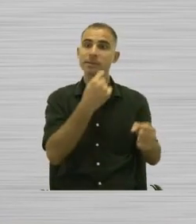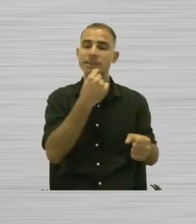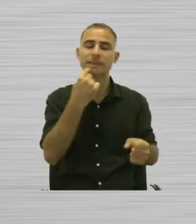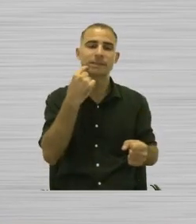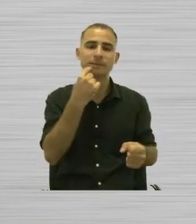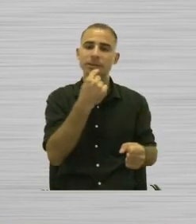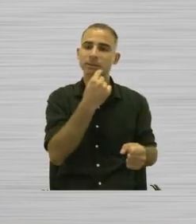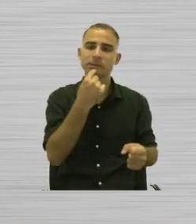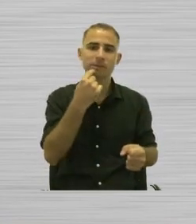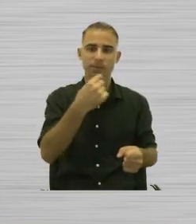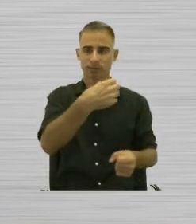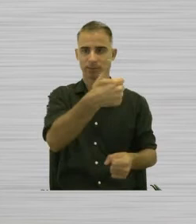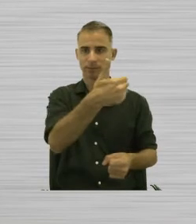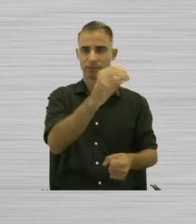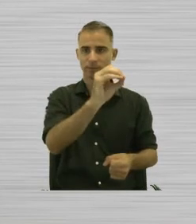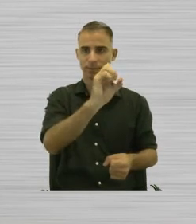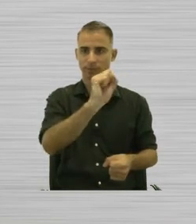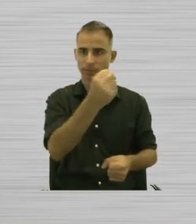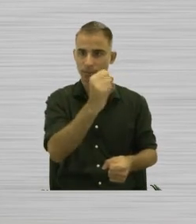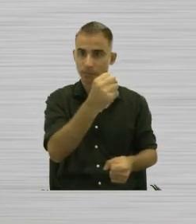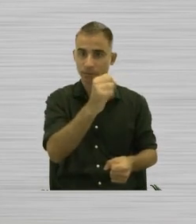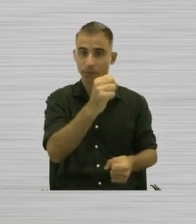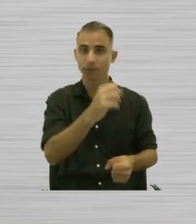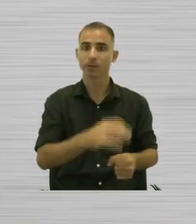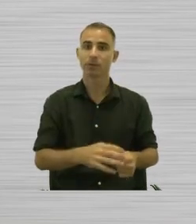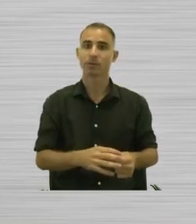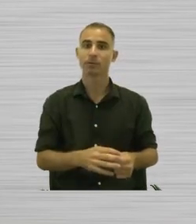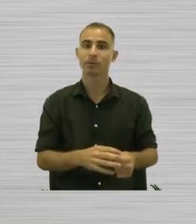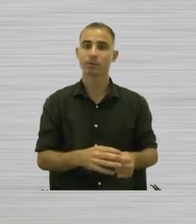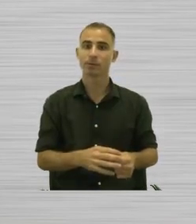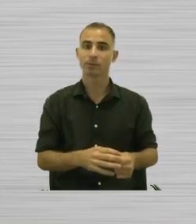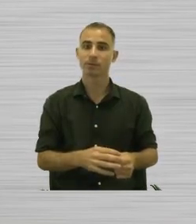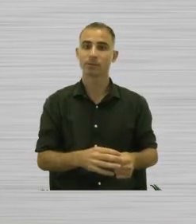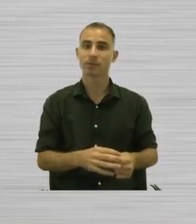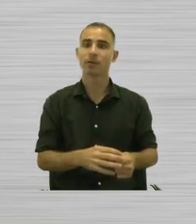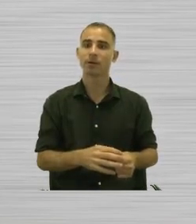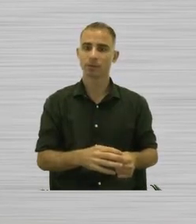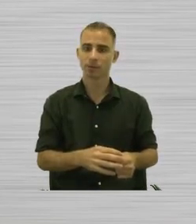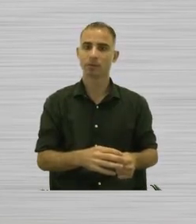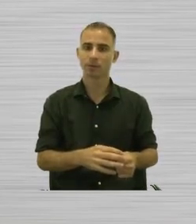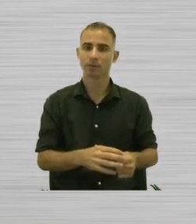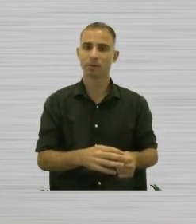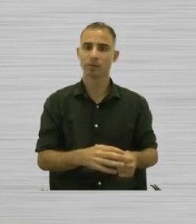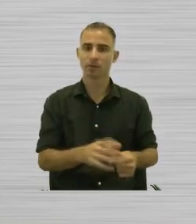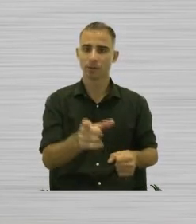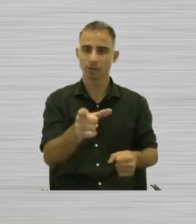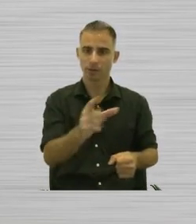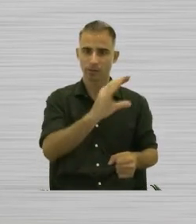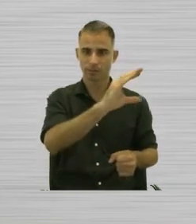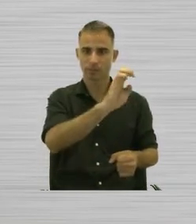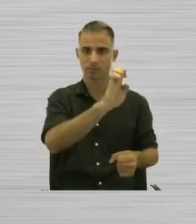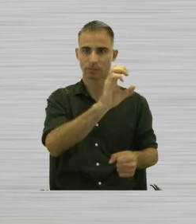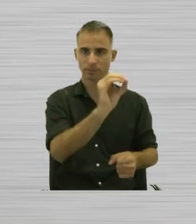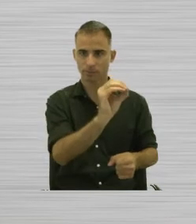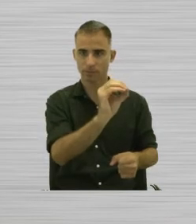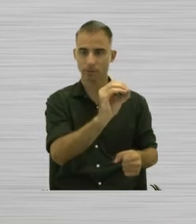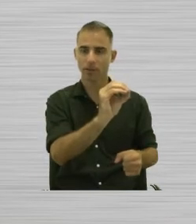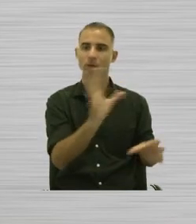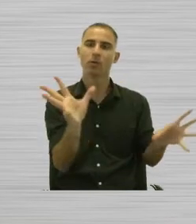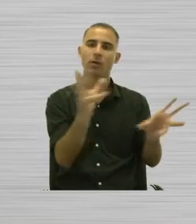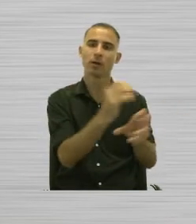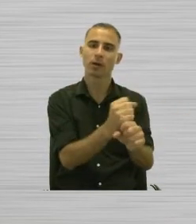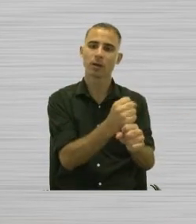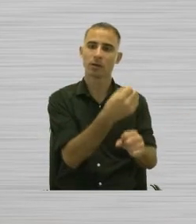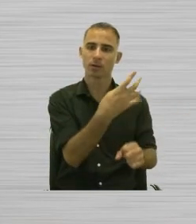Centro Especializado em Odontologia, nós temos um diferencial, porque é o nível de procedimento mais